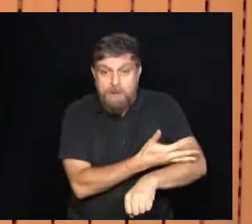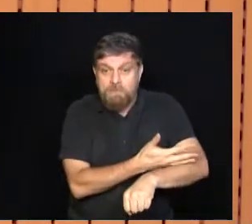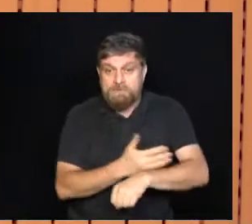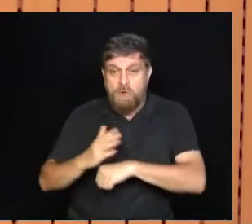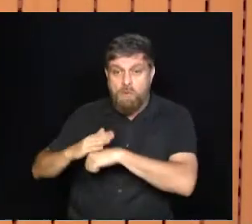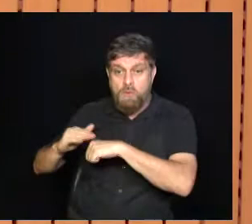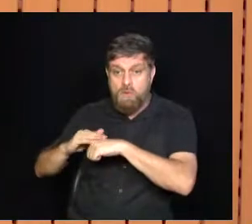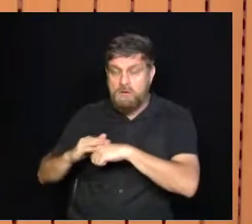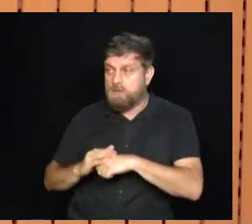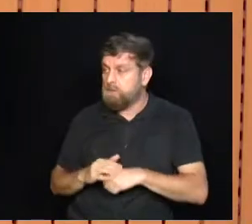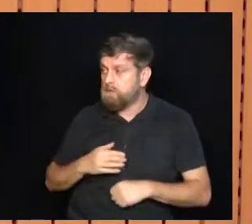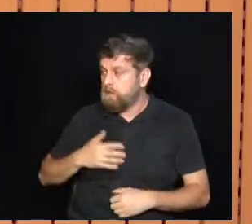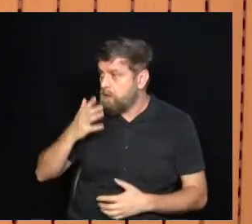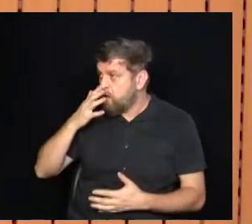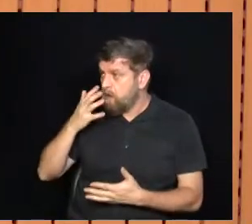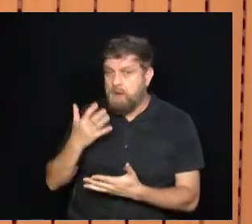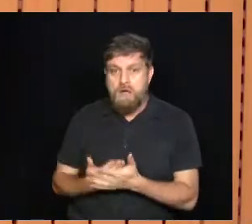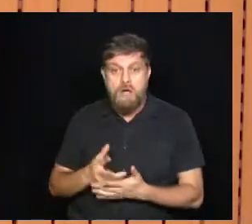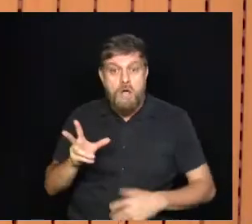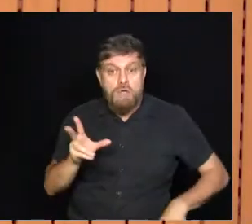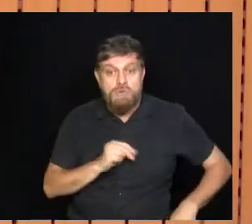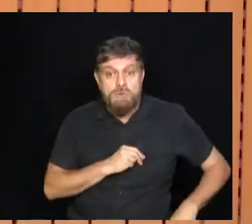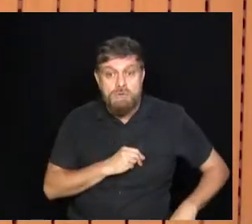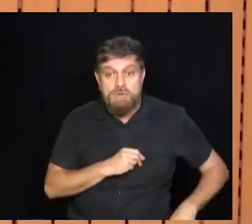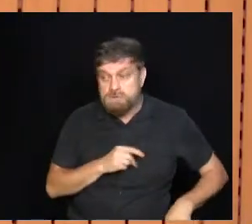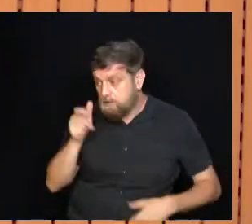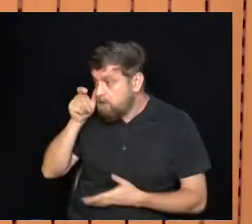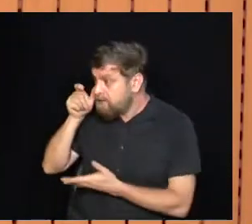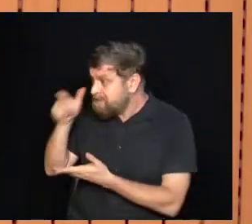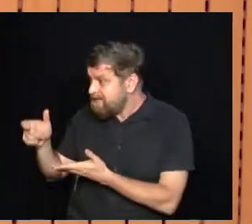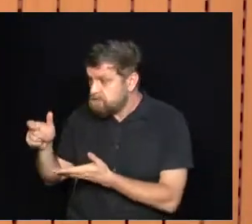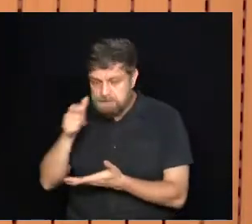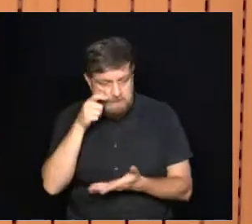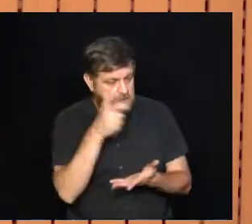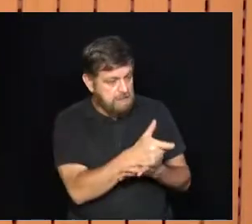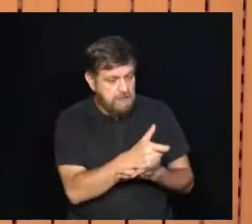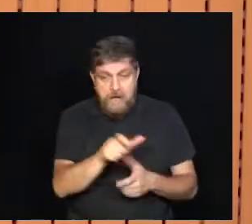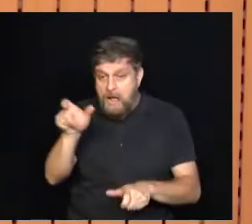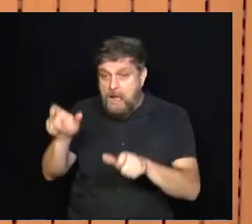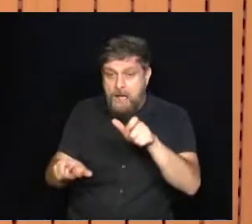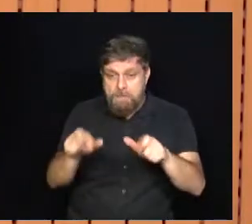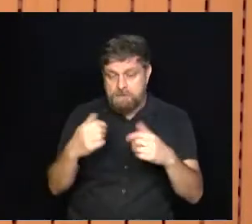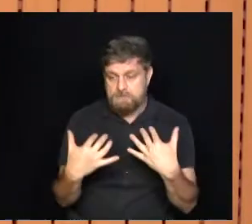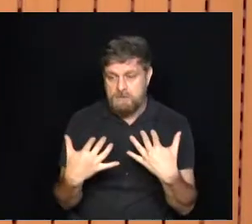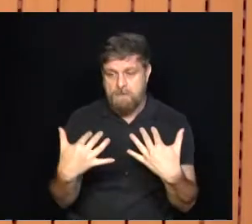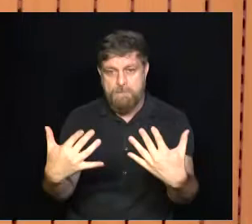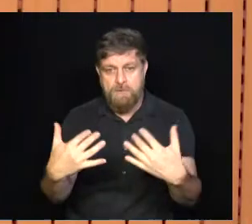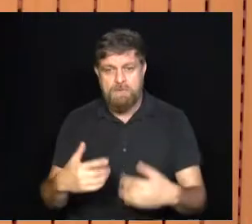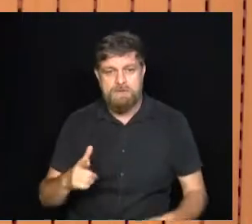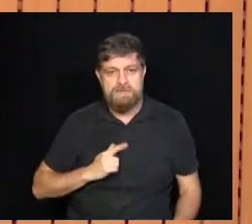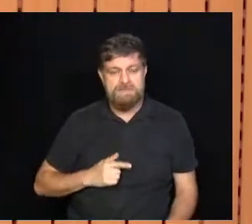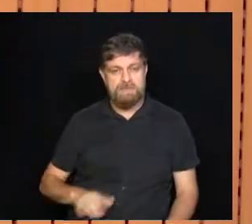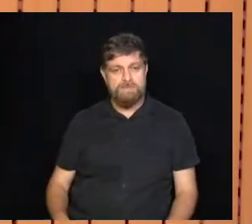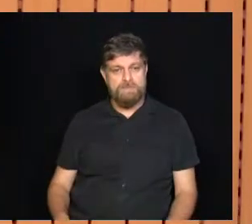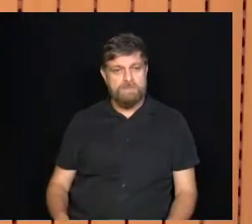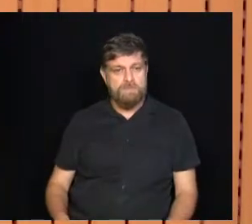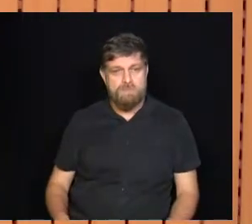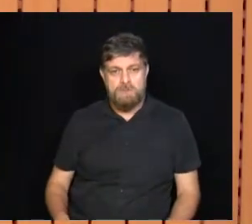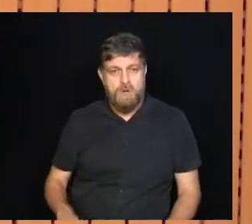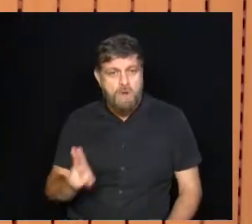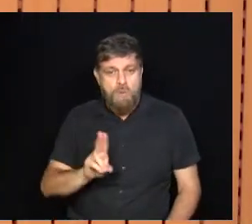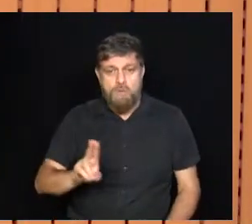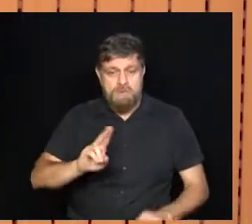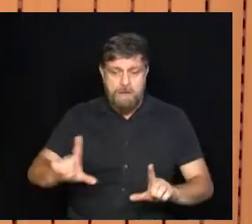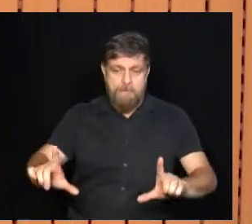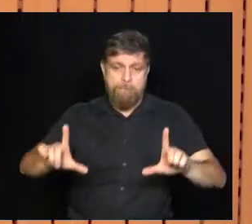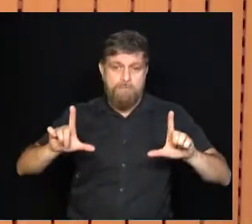ali sobre isso. Eu falei, nossa, olha que interessante, algo que muitas pessoas, e hoje tem que ser um programa realmente de utilidade pública,